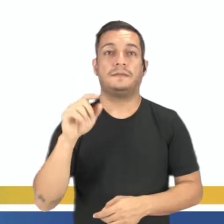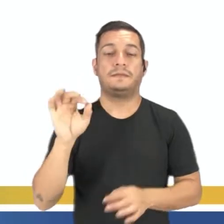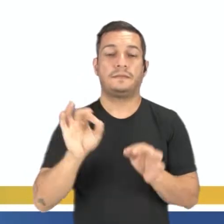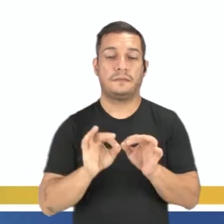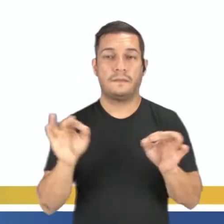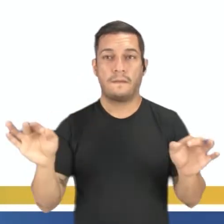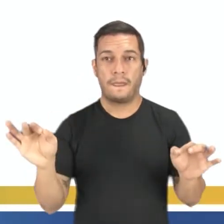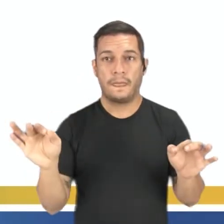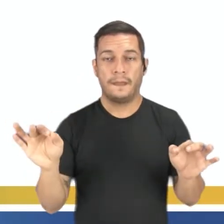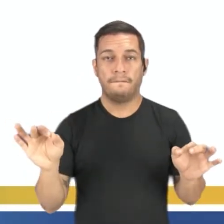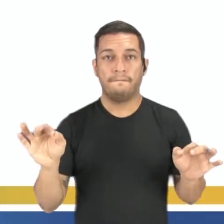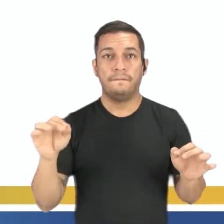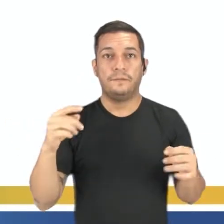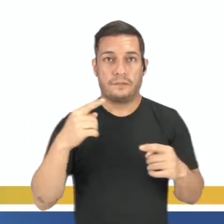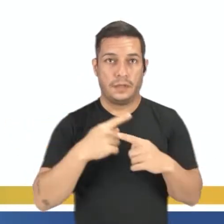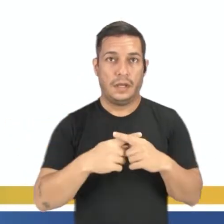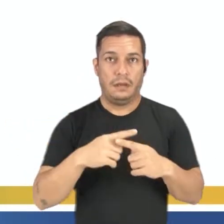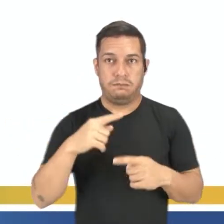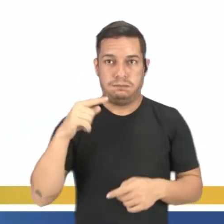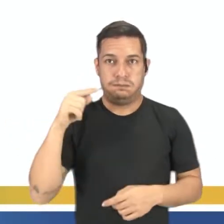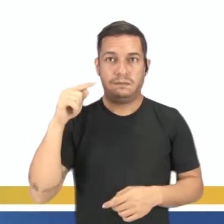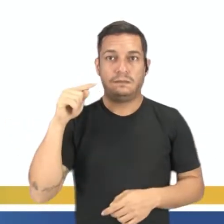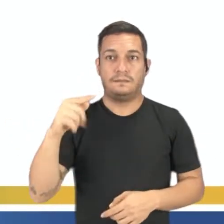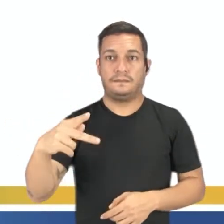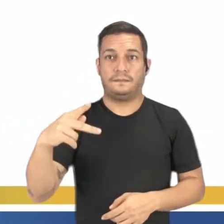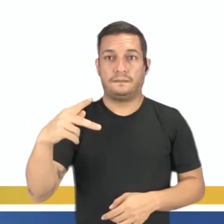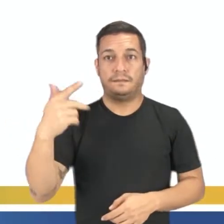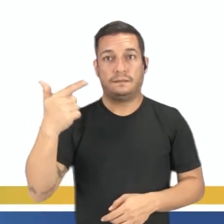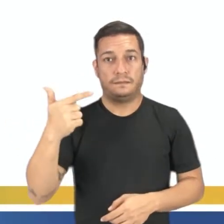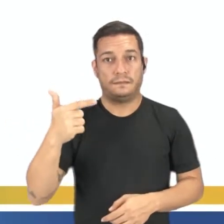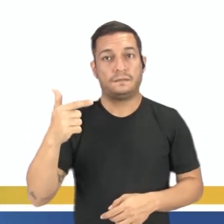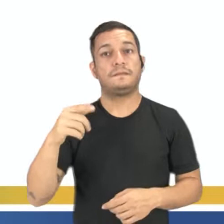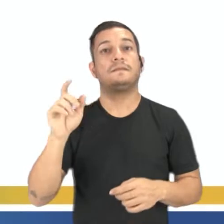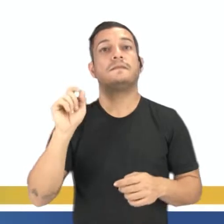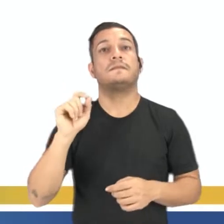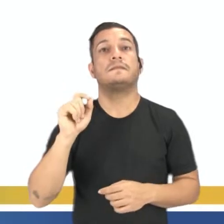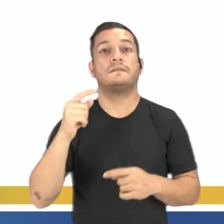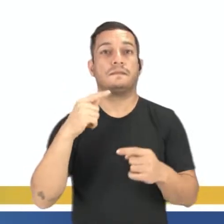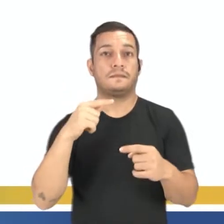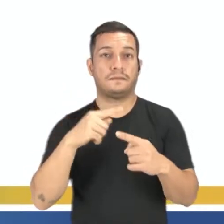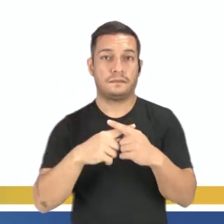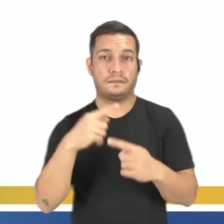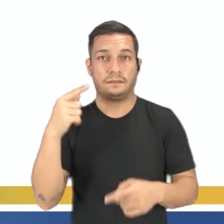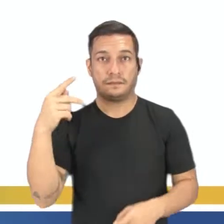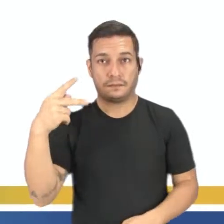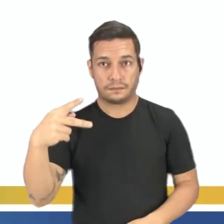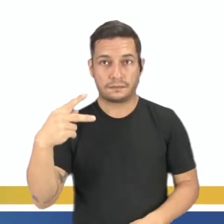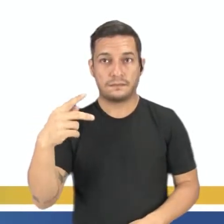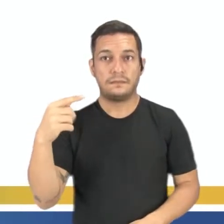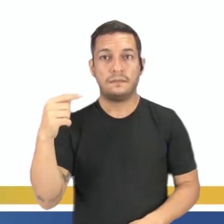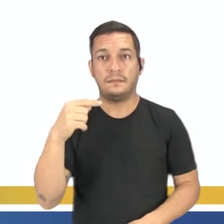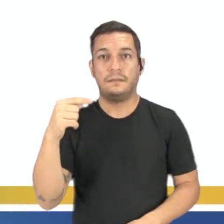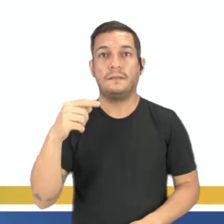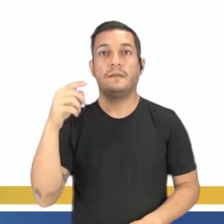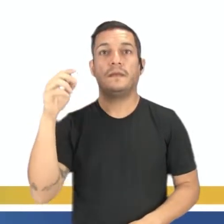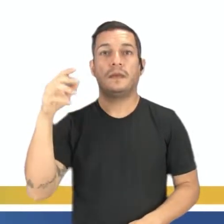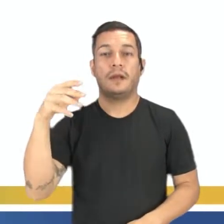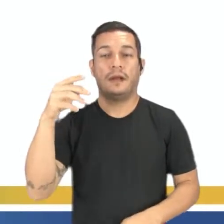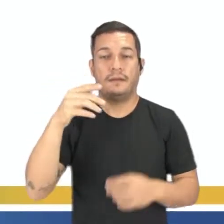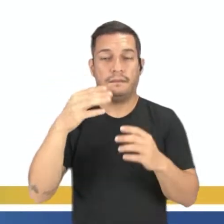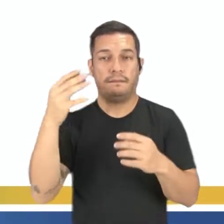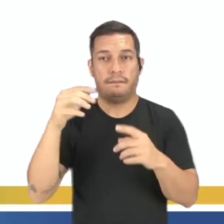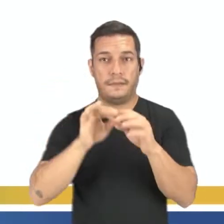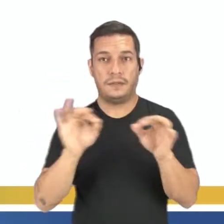de um dos lados, vezes P menos a medida do segundo lado, vezes P menos a medida do terceiro lado. E aí você